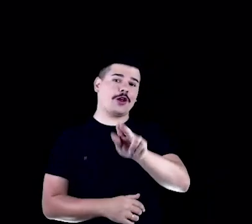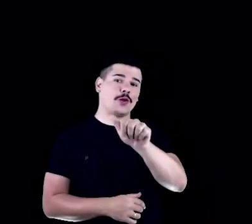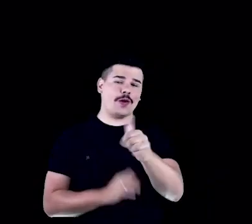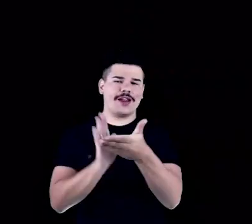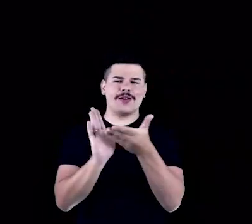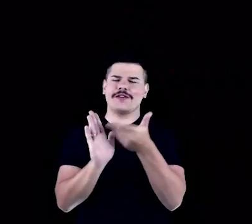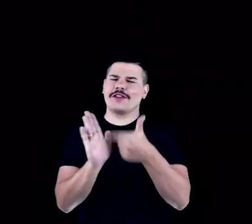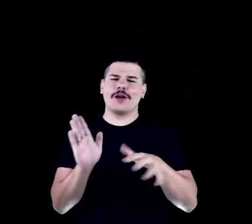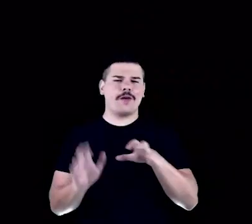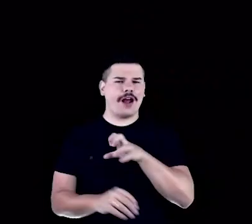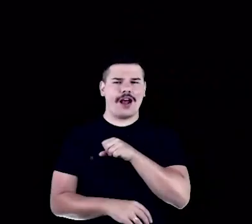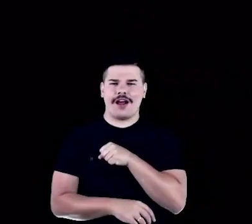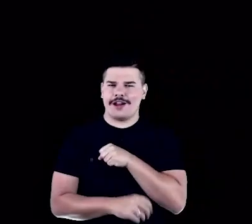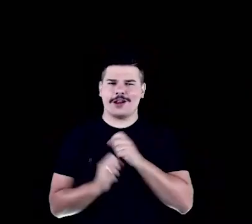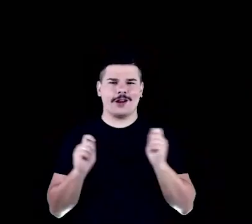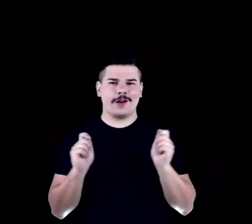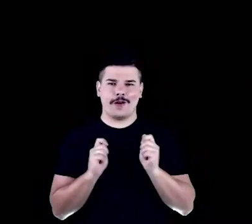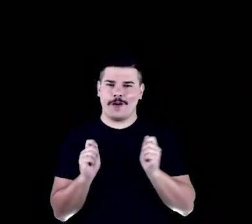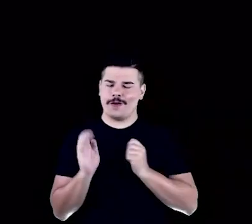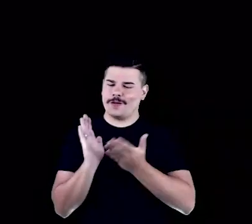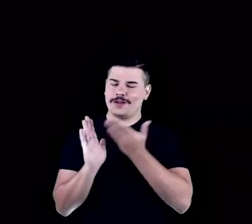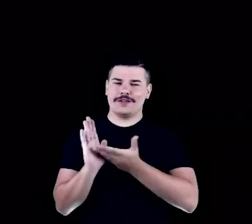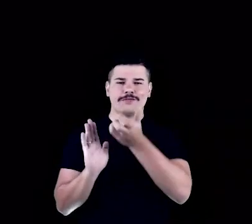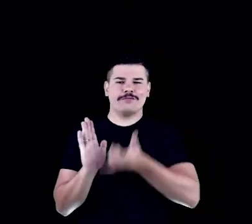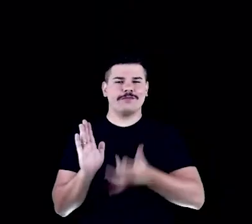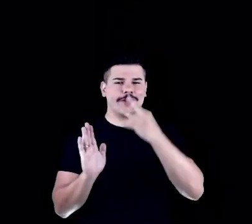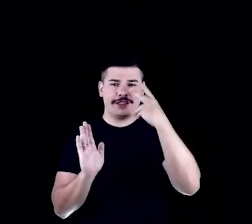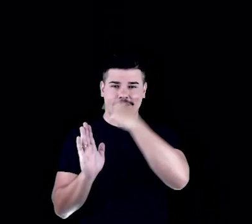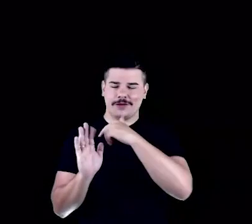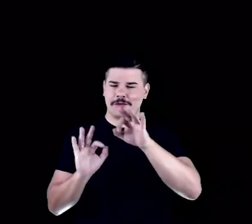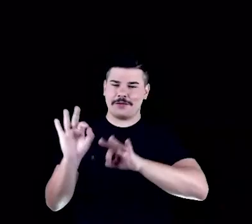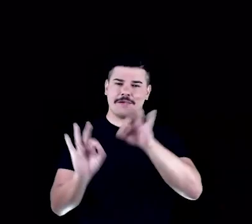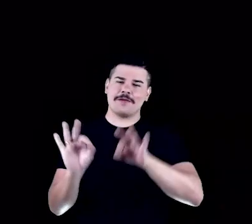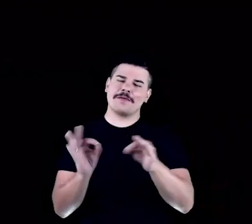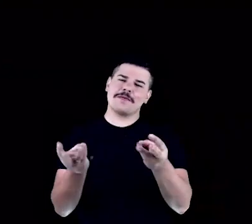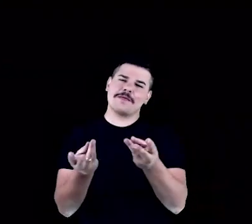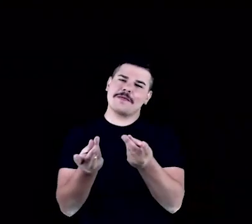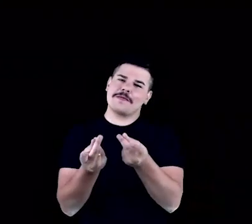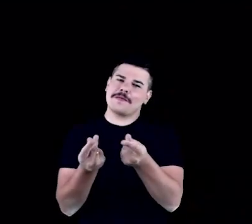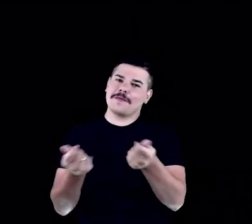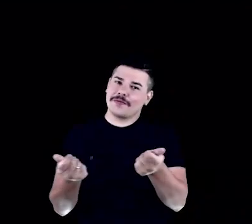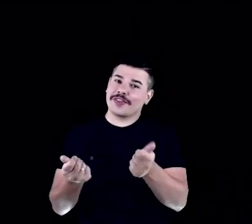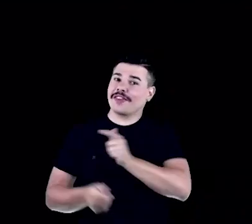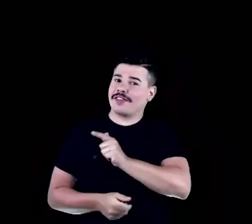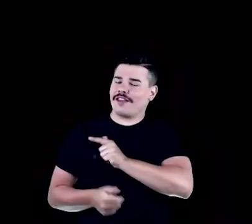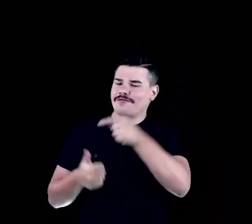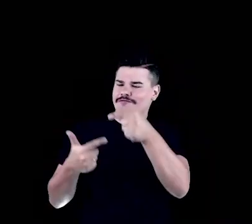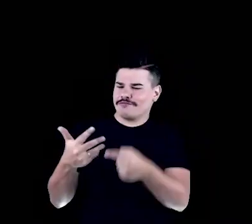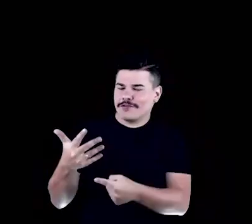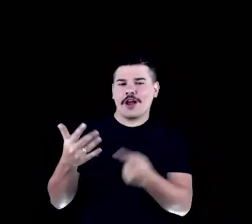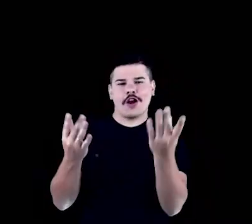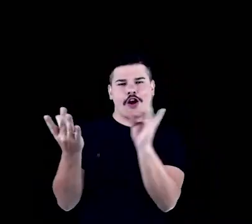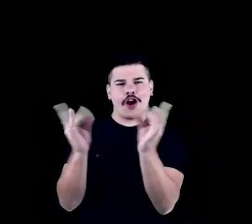Nódoa, que é um livro que eu adoro, é super lindo, você fez a edição de uma maneira muito primorosa, você